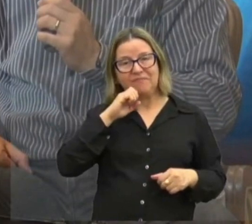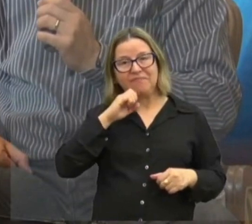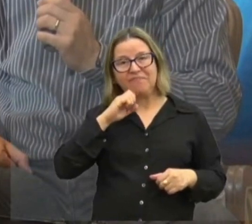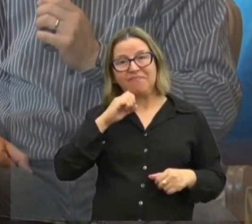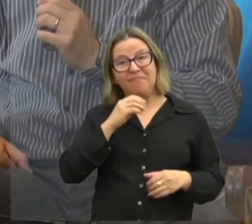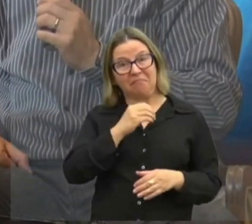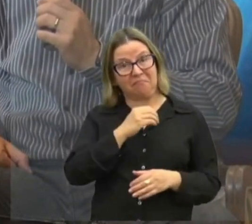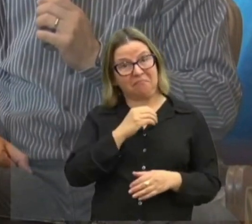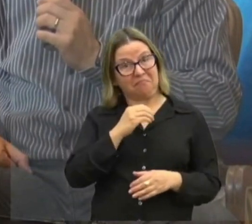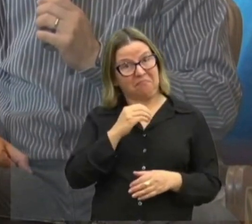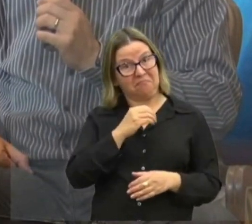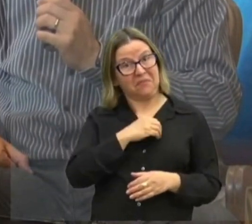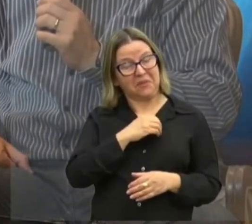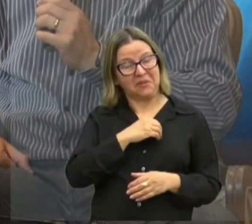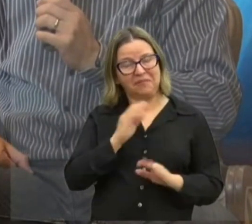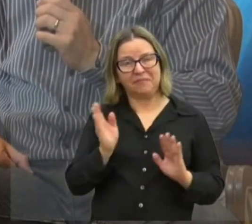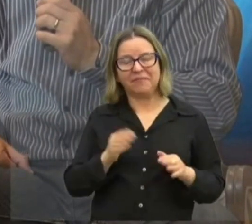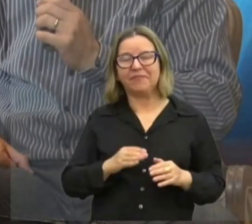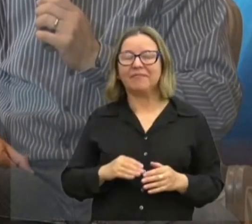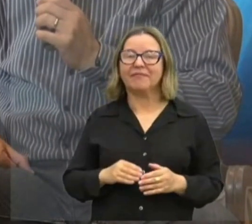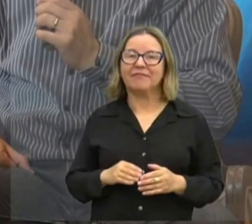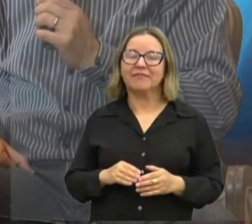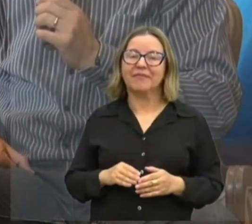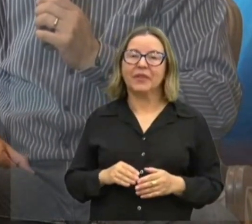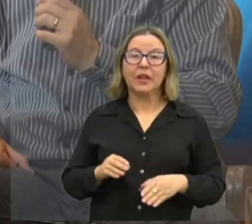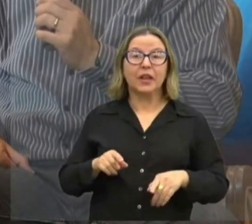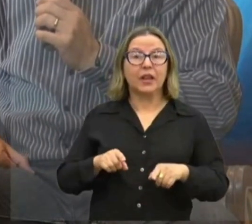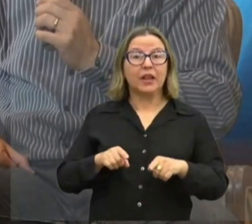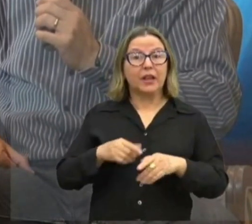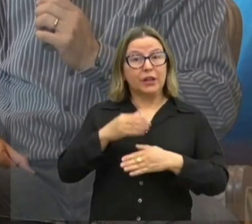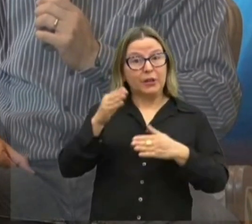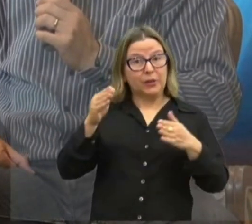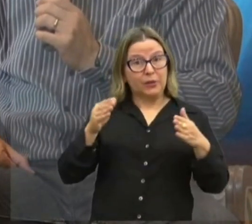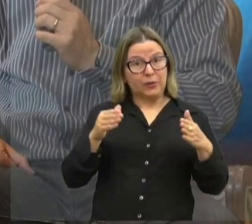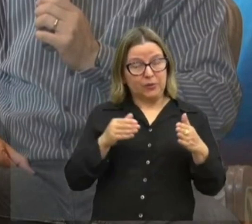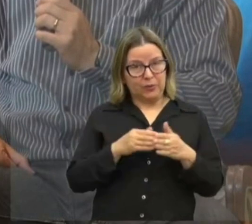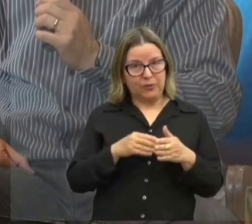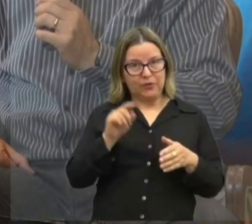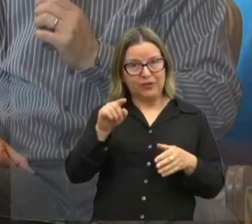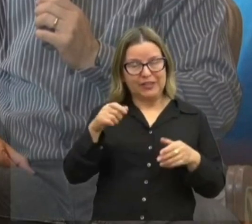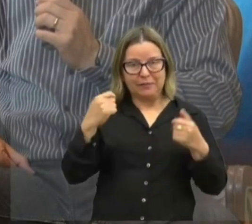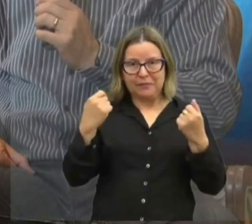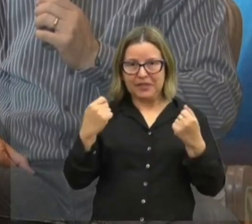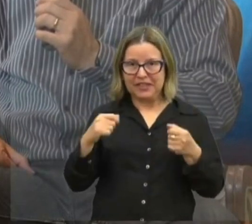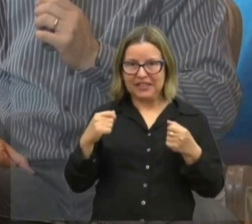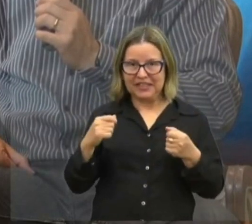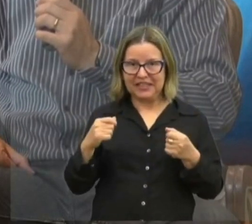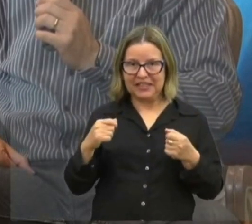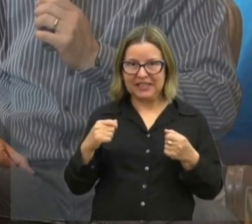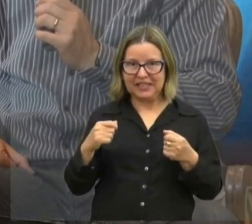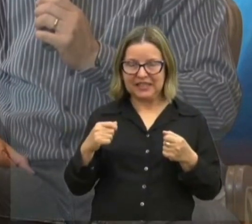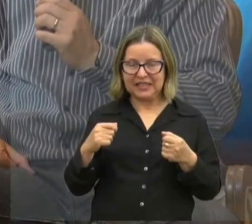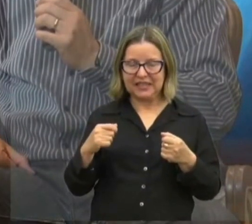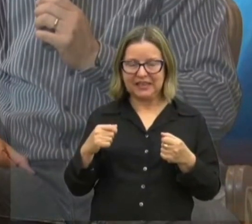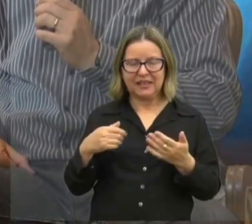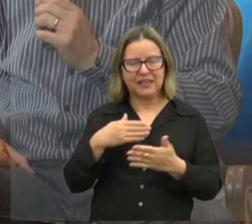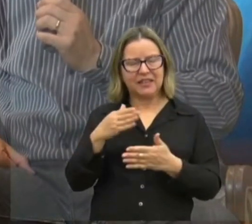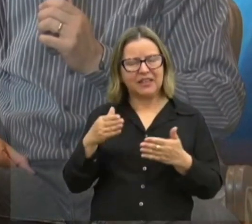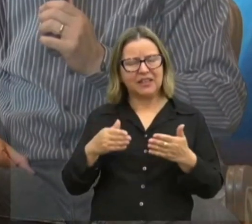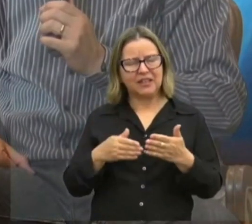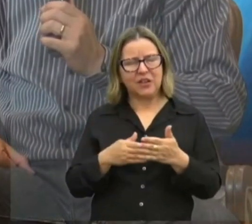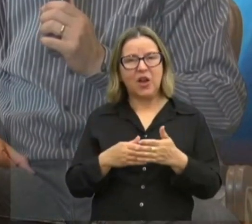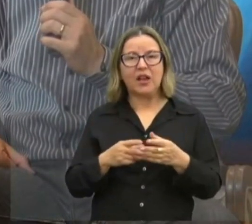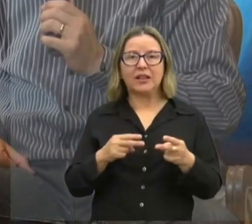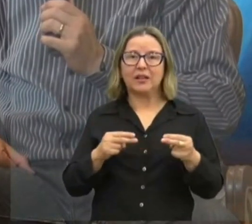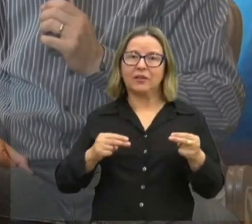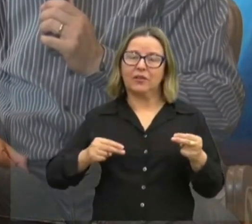em Cristo já está garantido. Tudo aquilo que você necessita. Todas as demais coisas